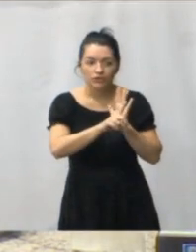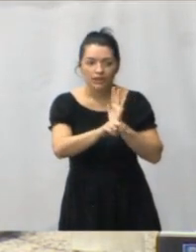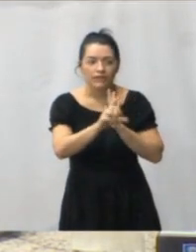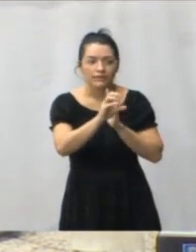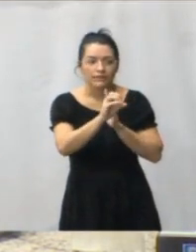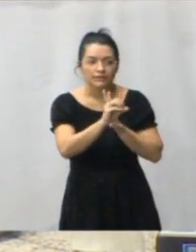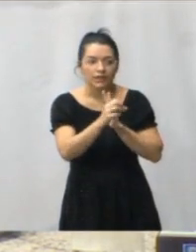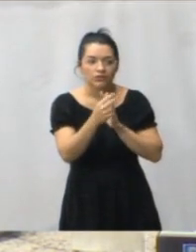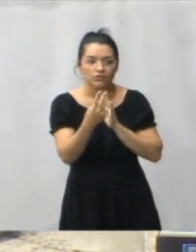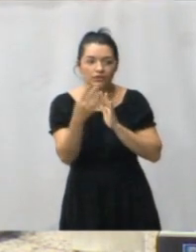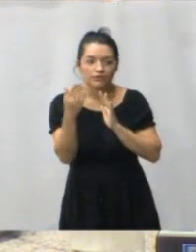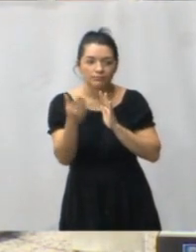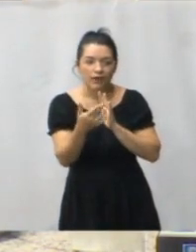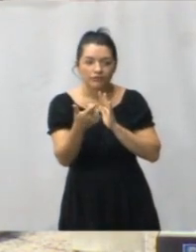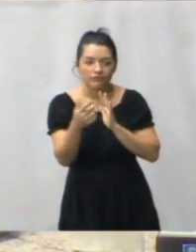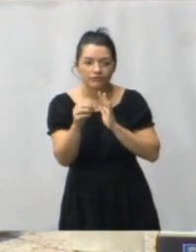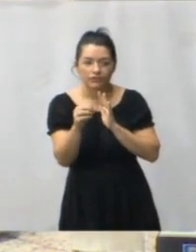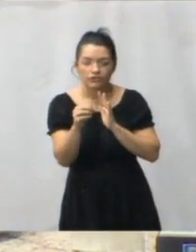02/2022.